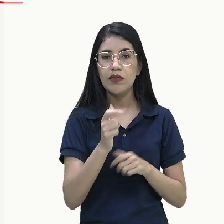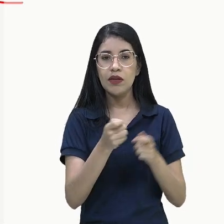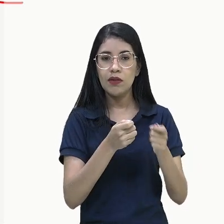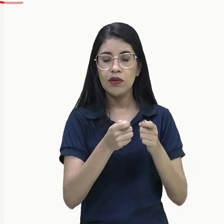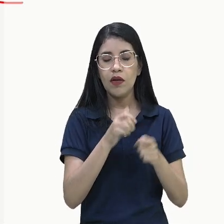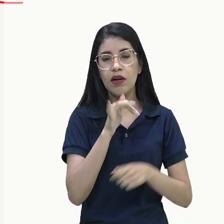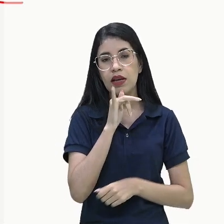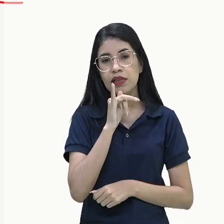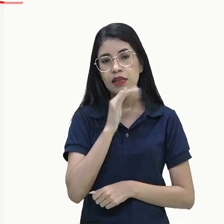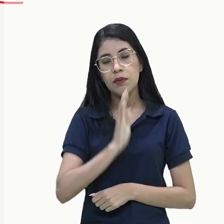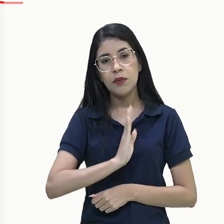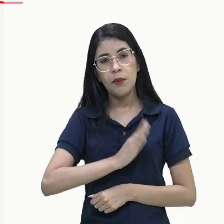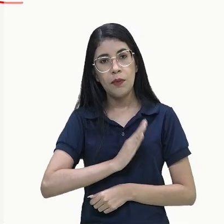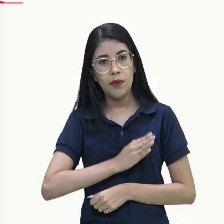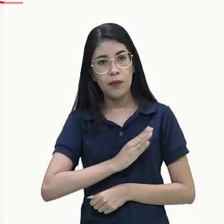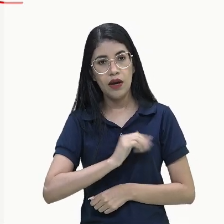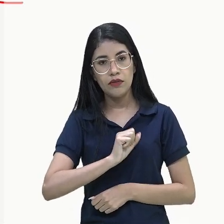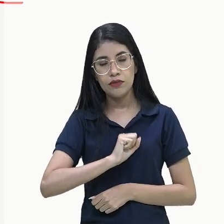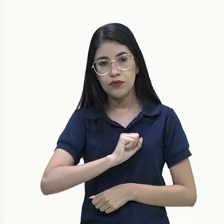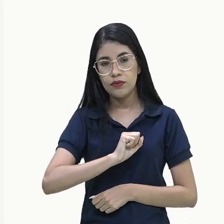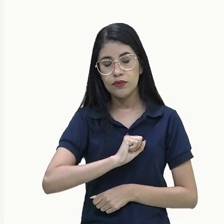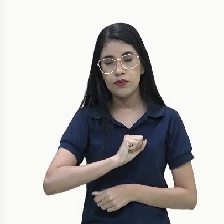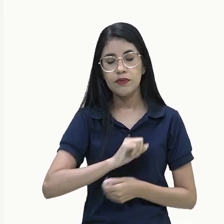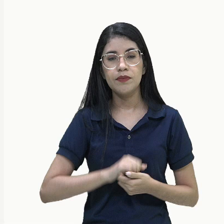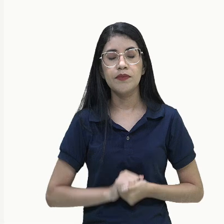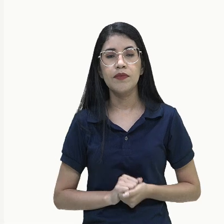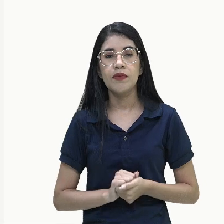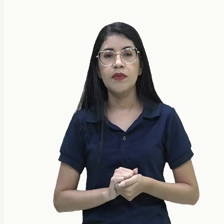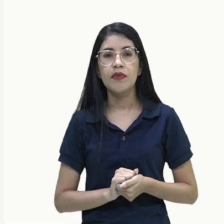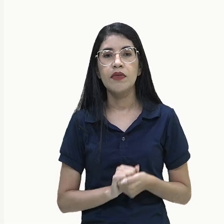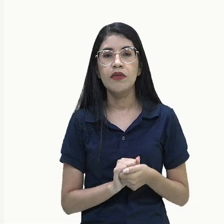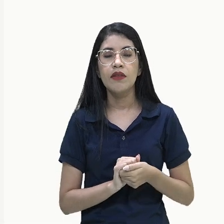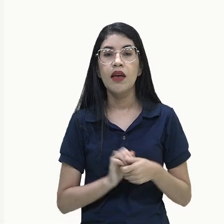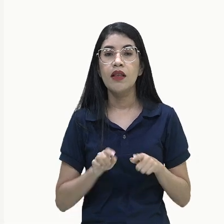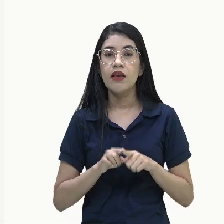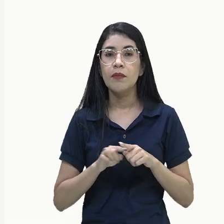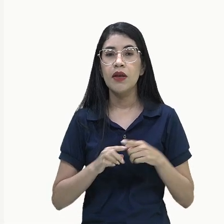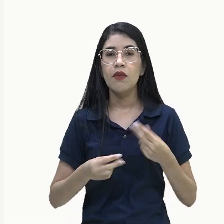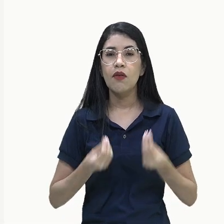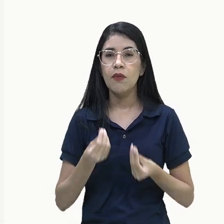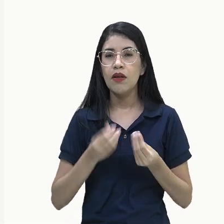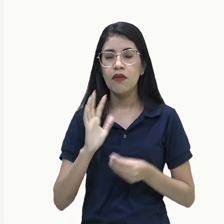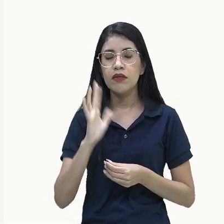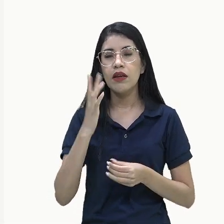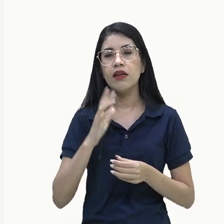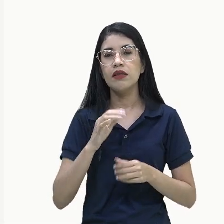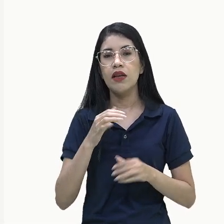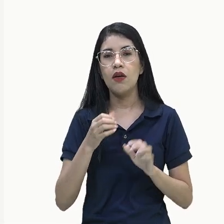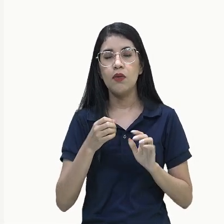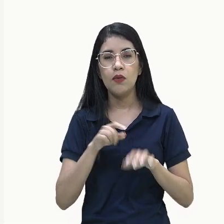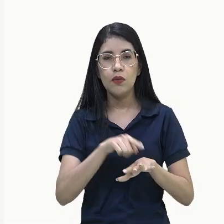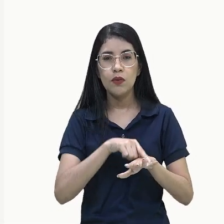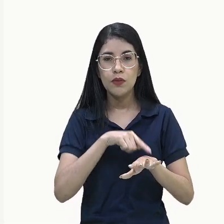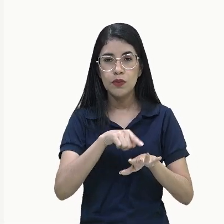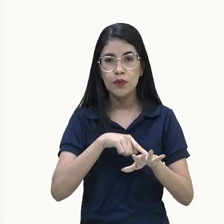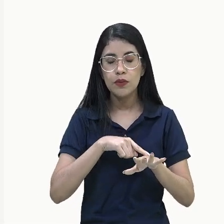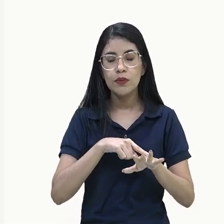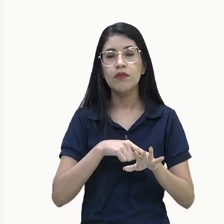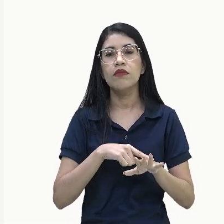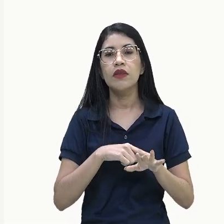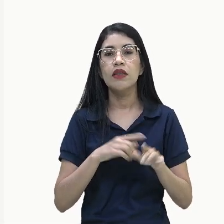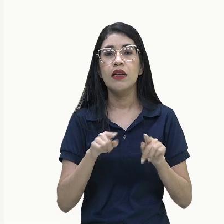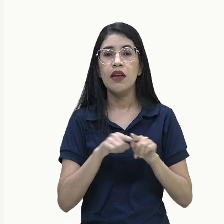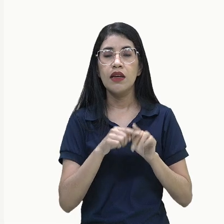batimentos cardíacos. A transmissão do impulso nervoso ela vai ocorrer, né, entre os